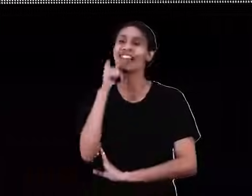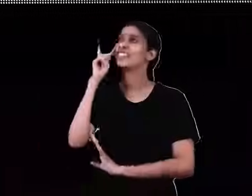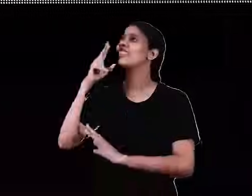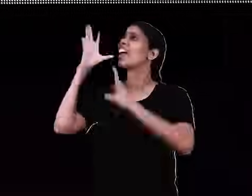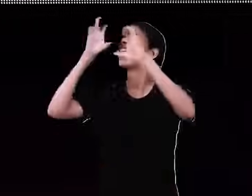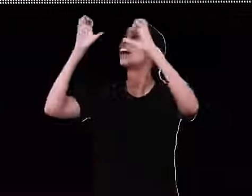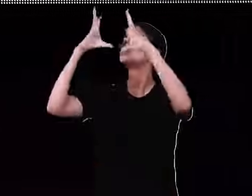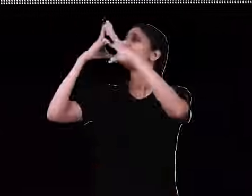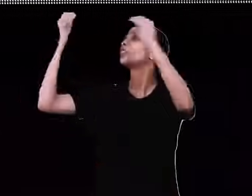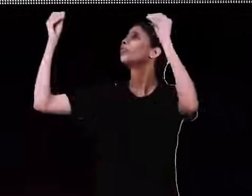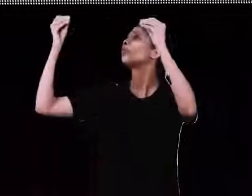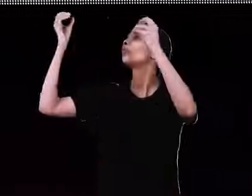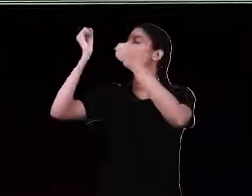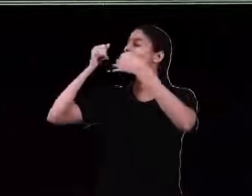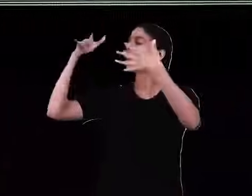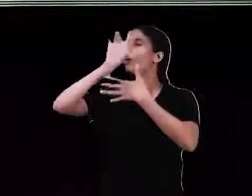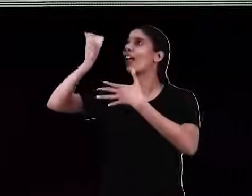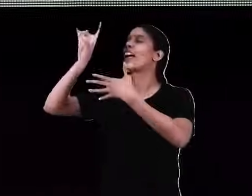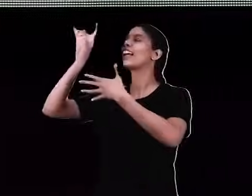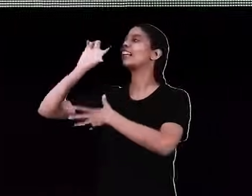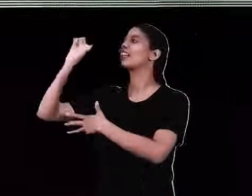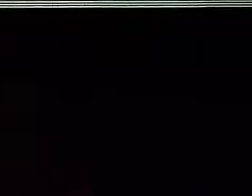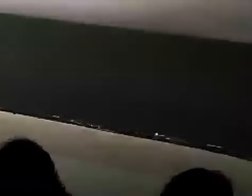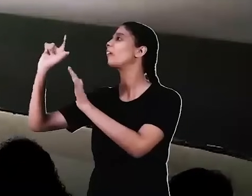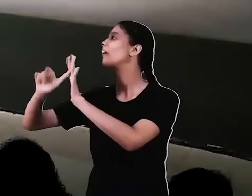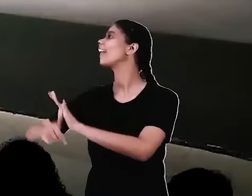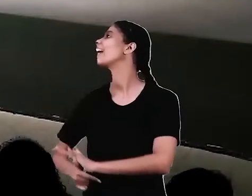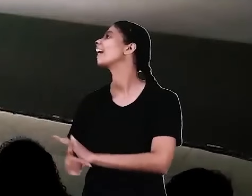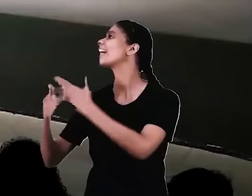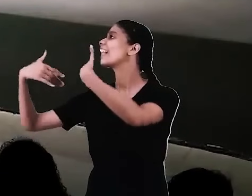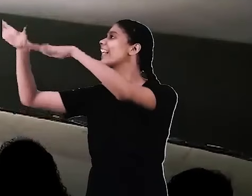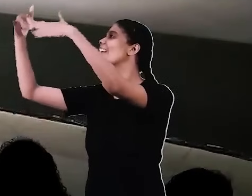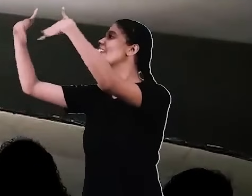Já vai tarde, leva, Senhor. Não, não é, minha gente?